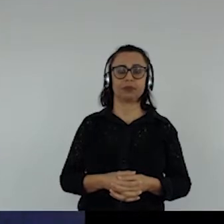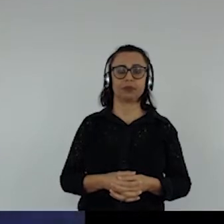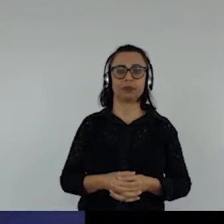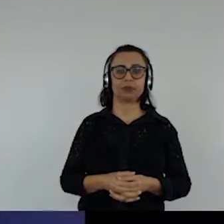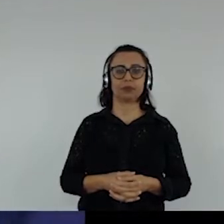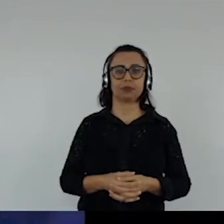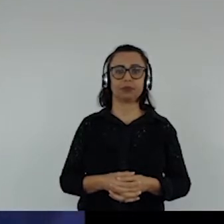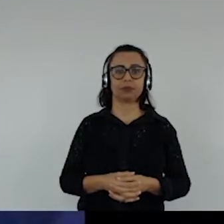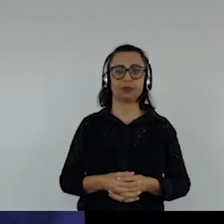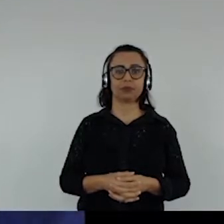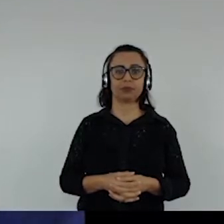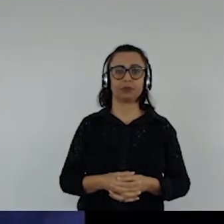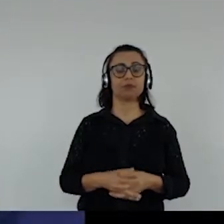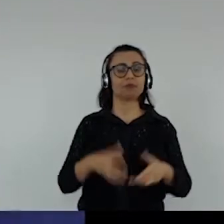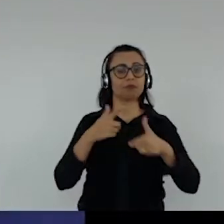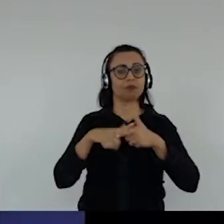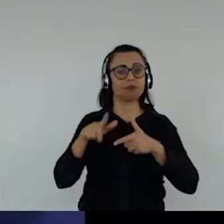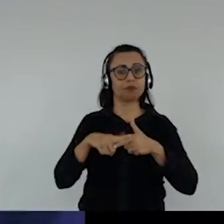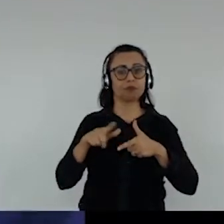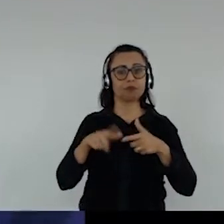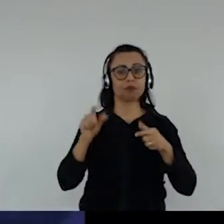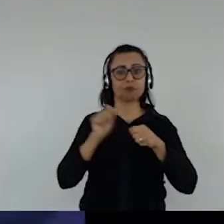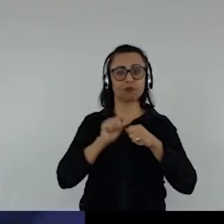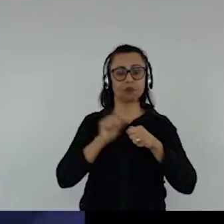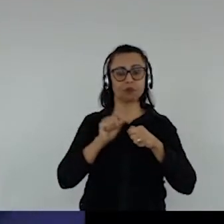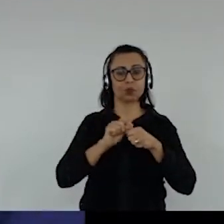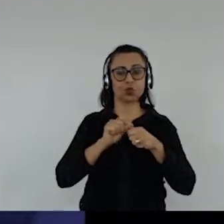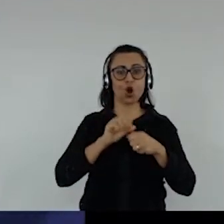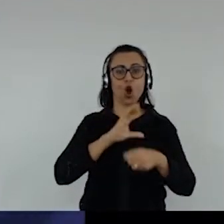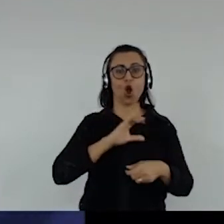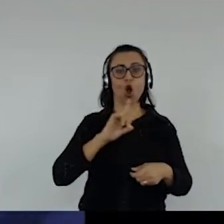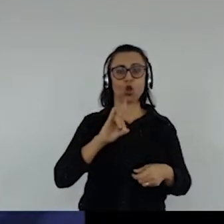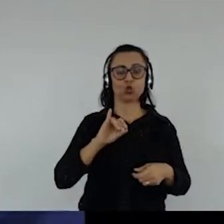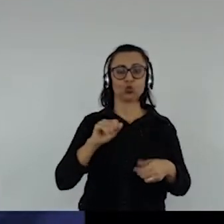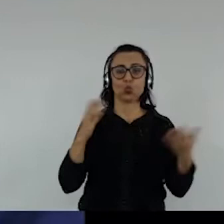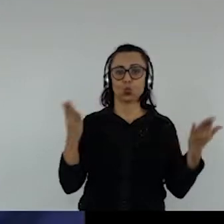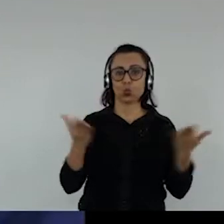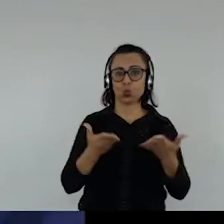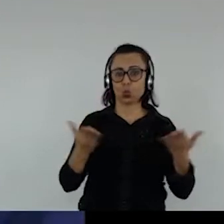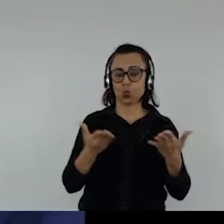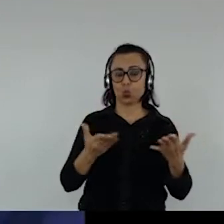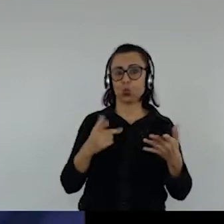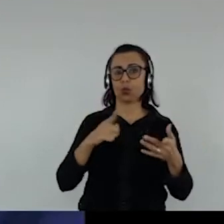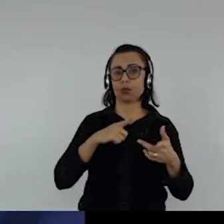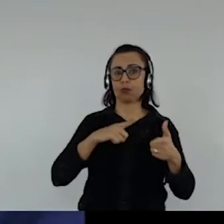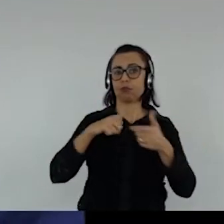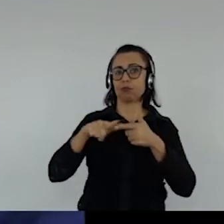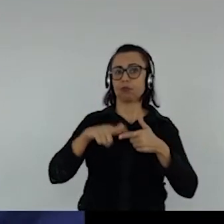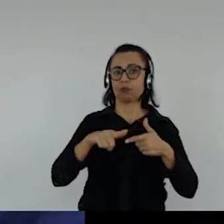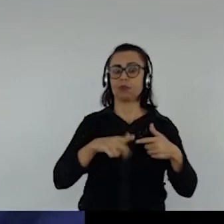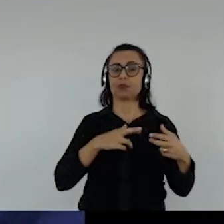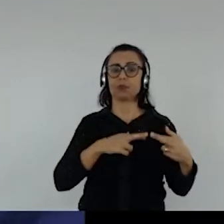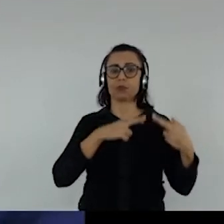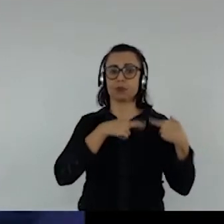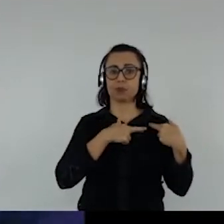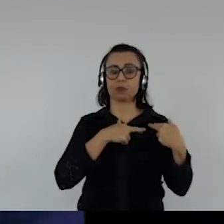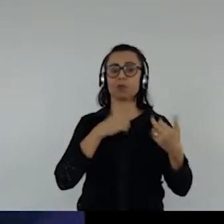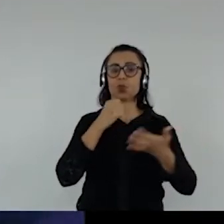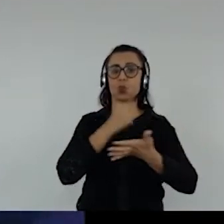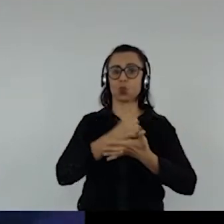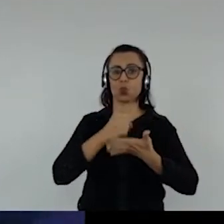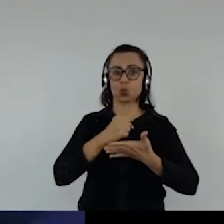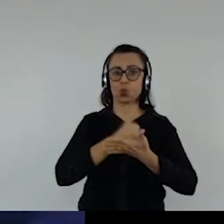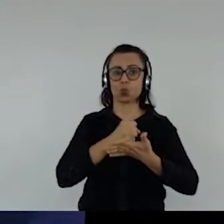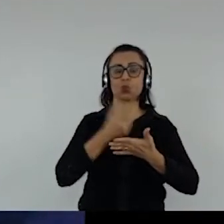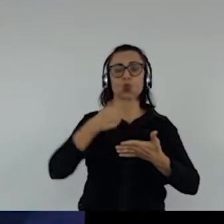a crítica que se faz ao Código atual, e não é só aqui, também na questão da responsabilidade pré-contratual, é que